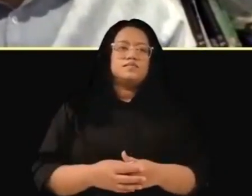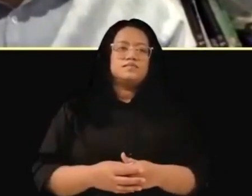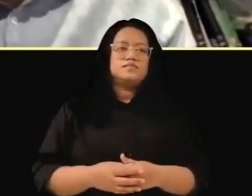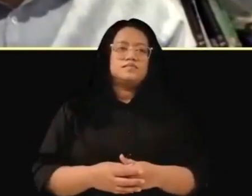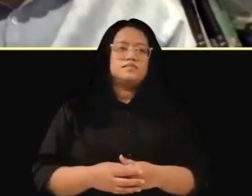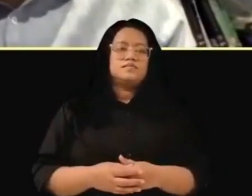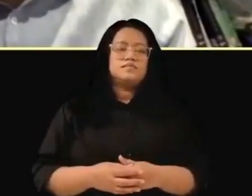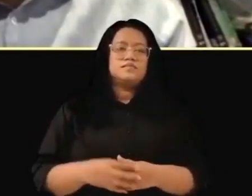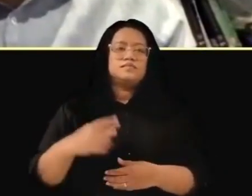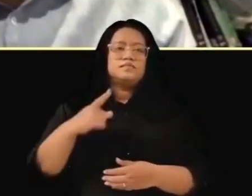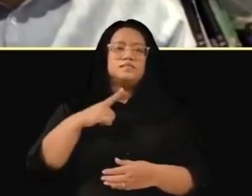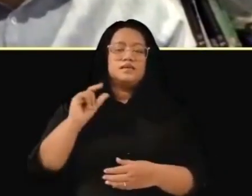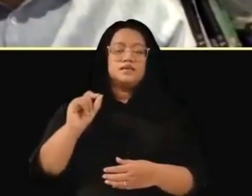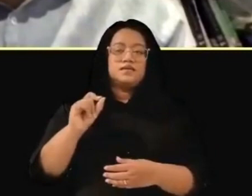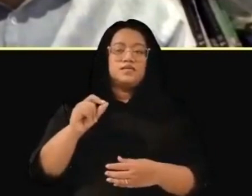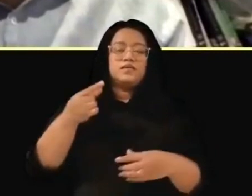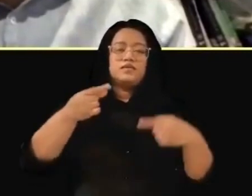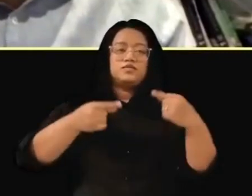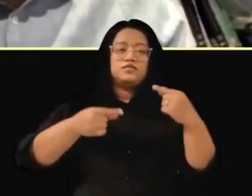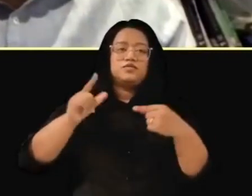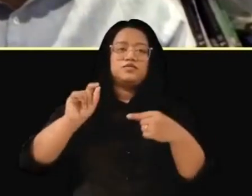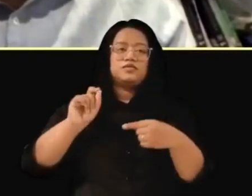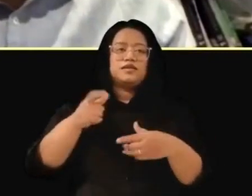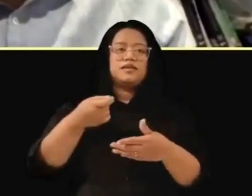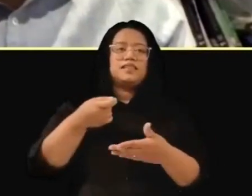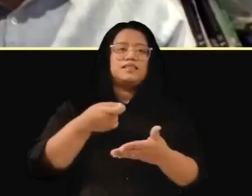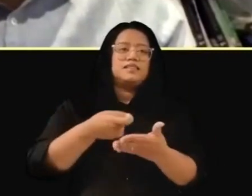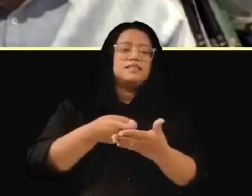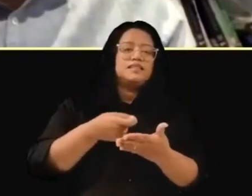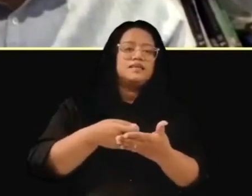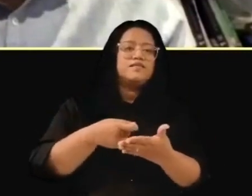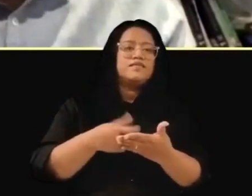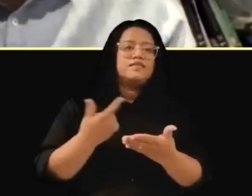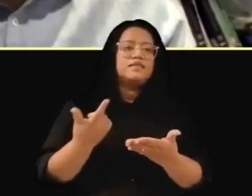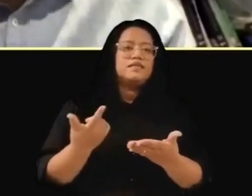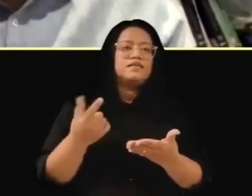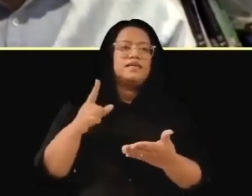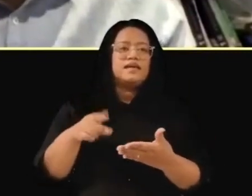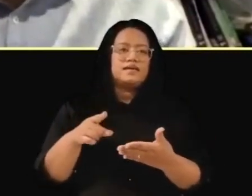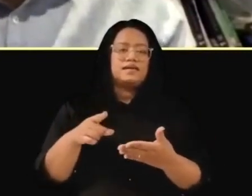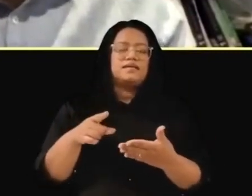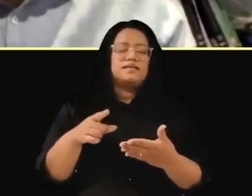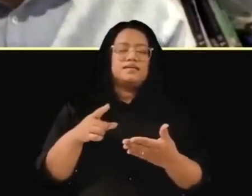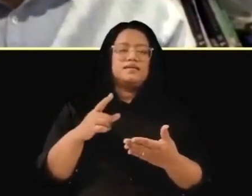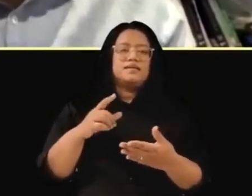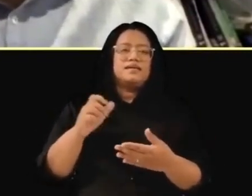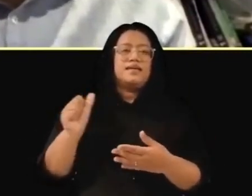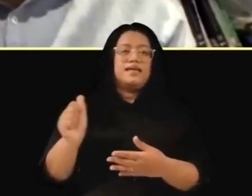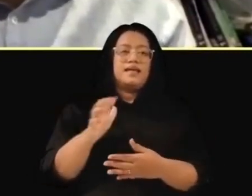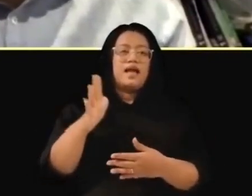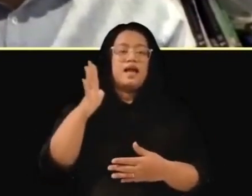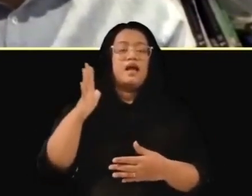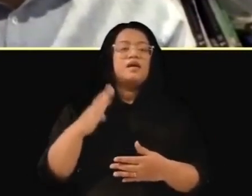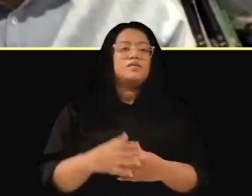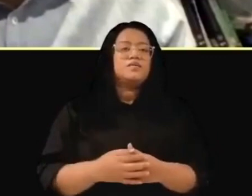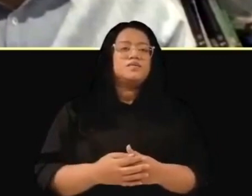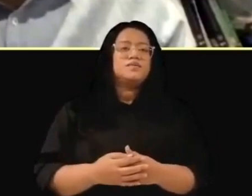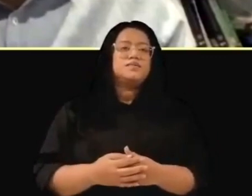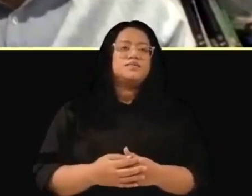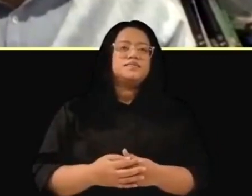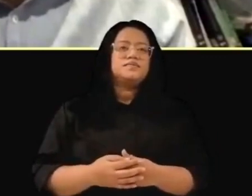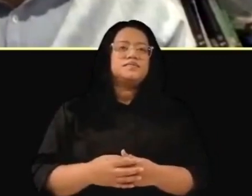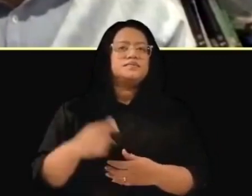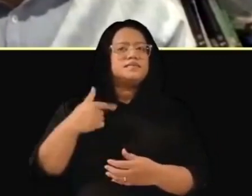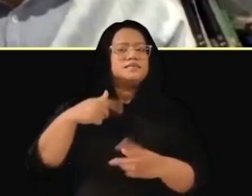questões que nós discutimos é justamente a questão do devir, não por acaso é algo muito caro a mim, e eu sempre persigo essa questão,